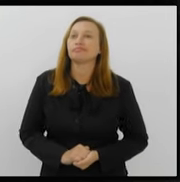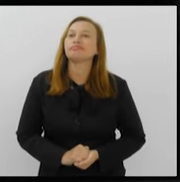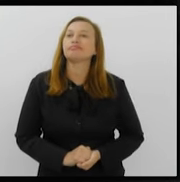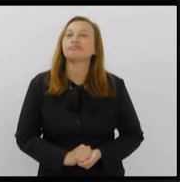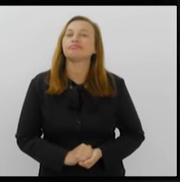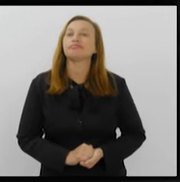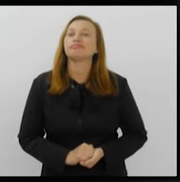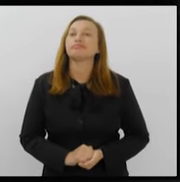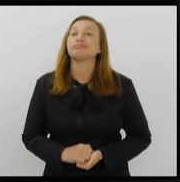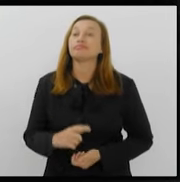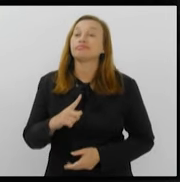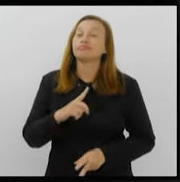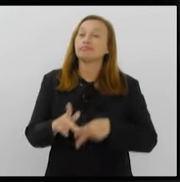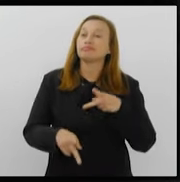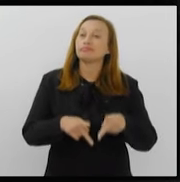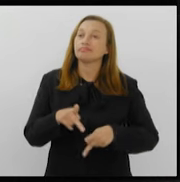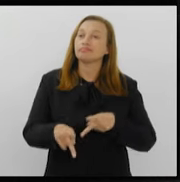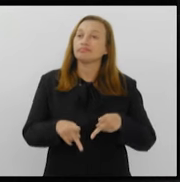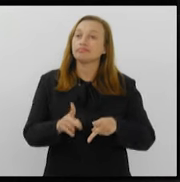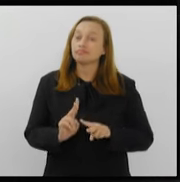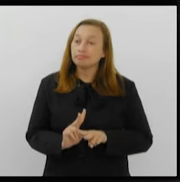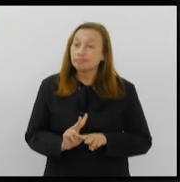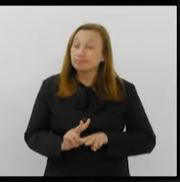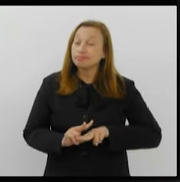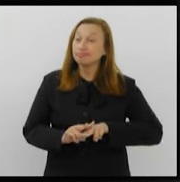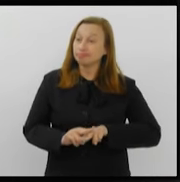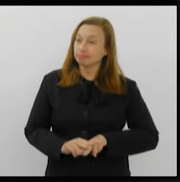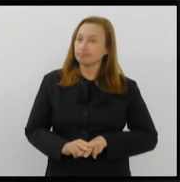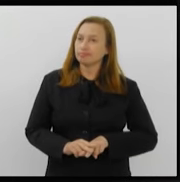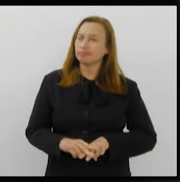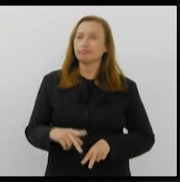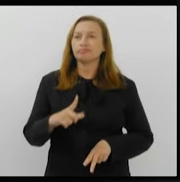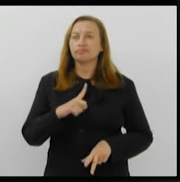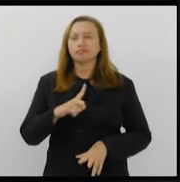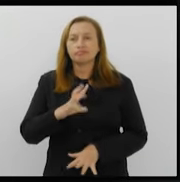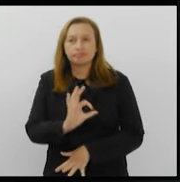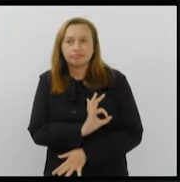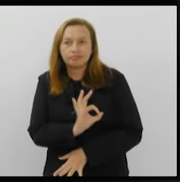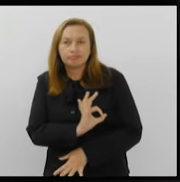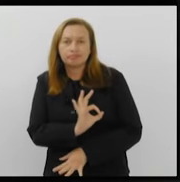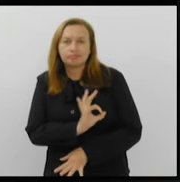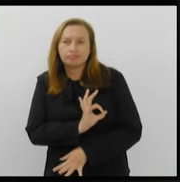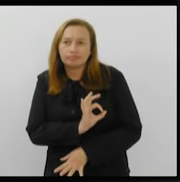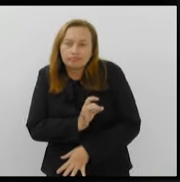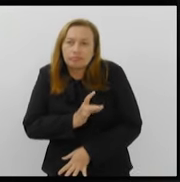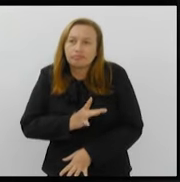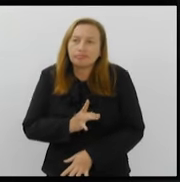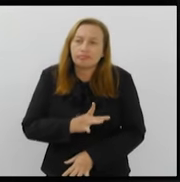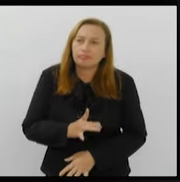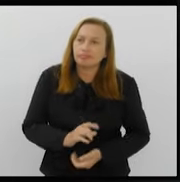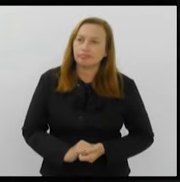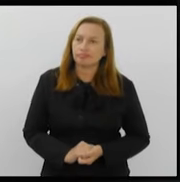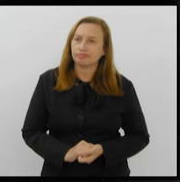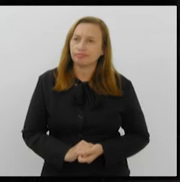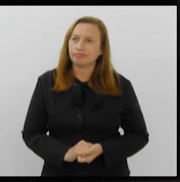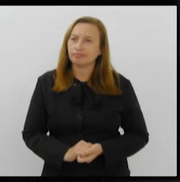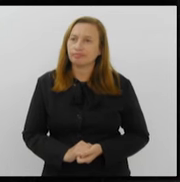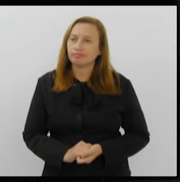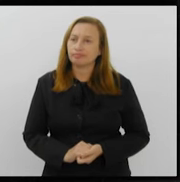A gente tem uma população acuada. A gente está com a polícia acuada, amedrontada.